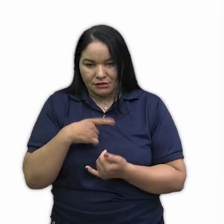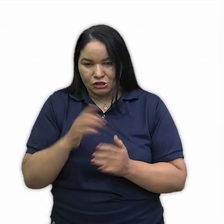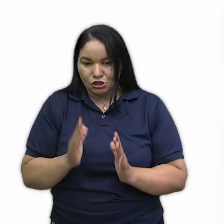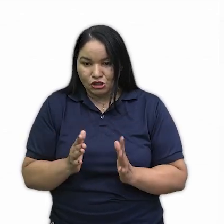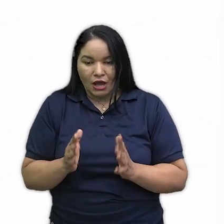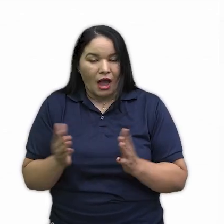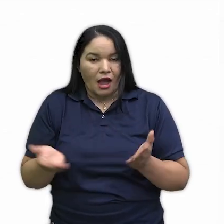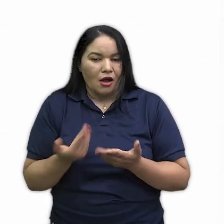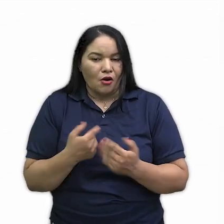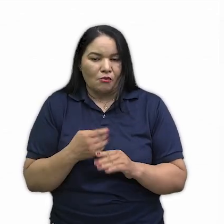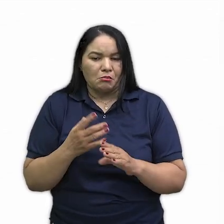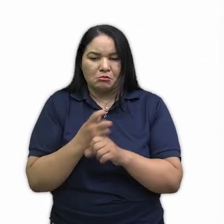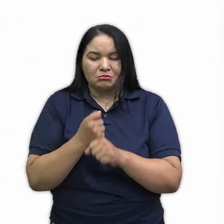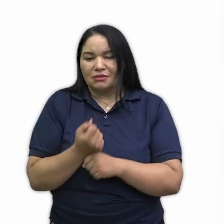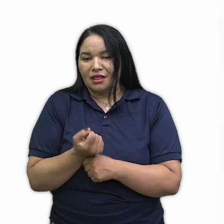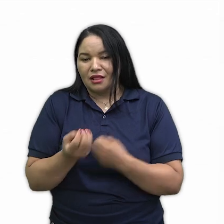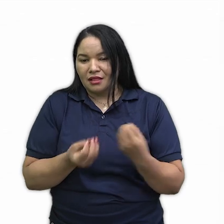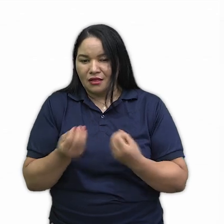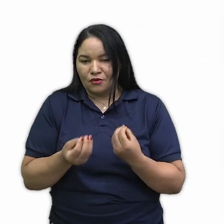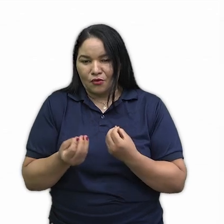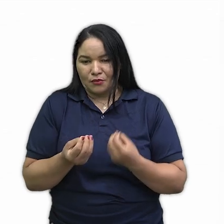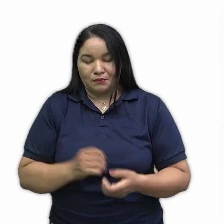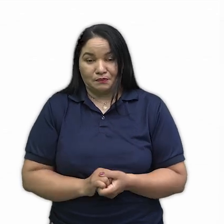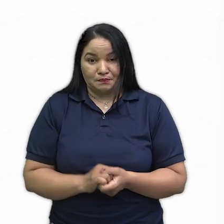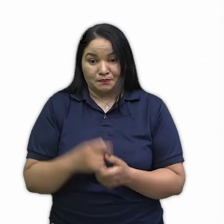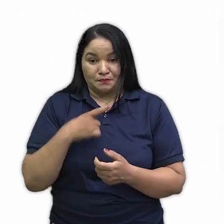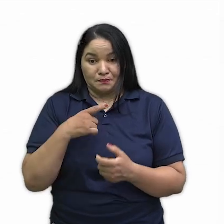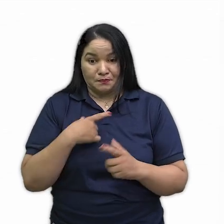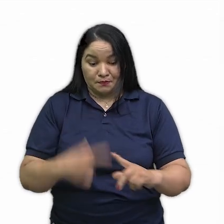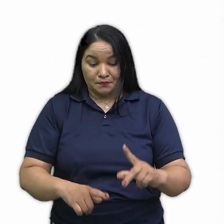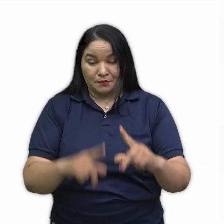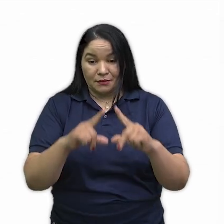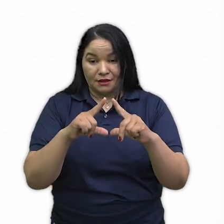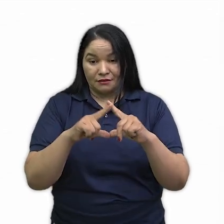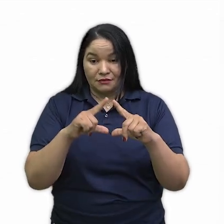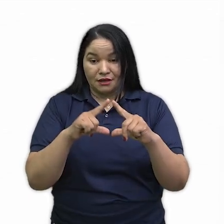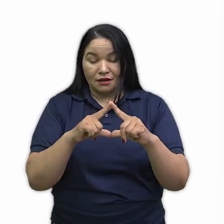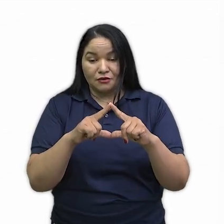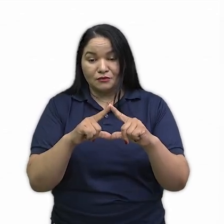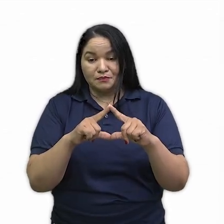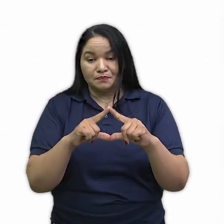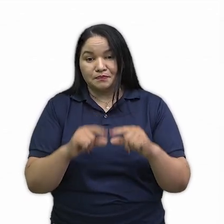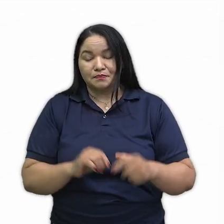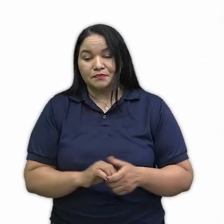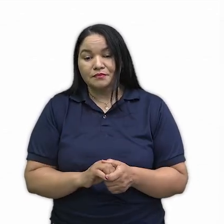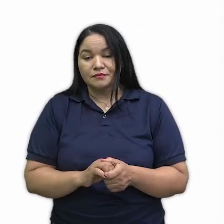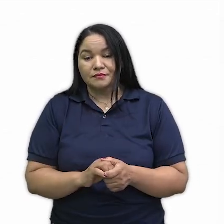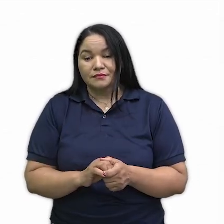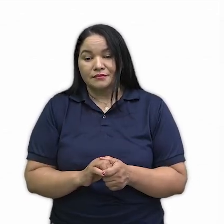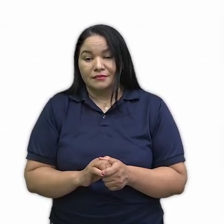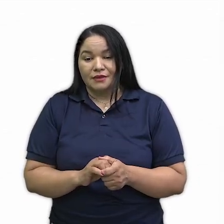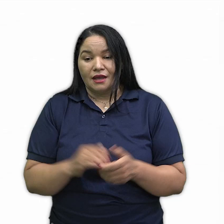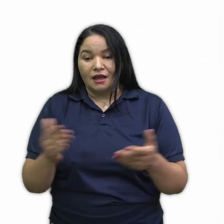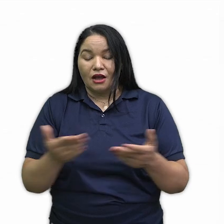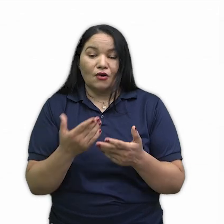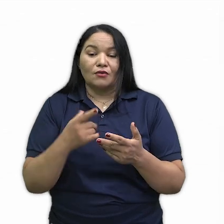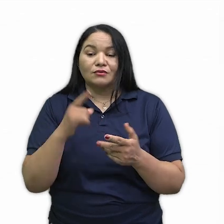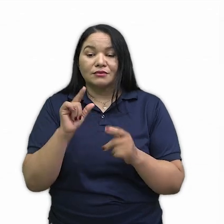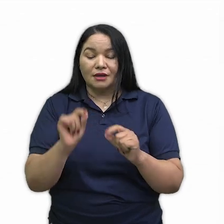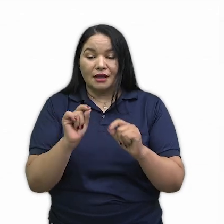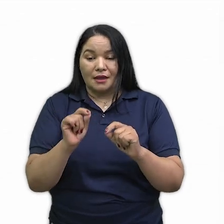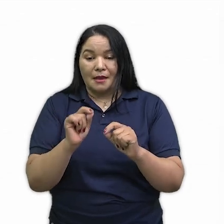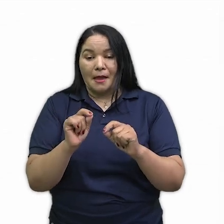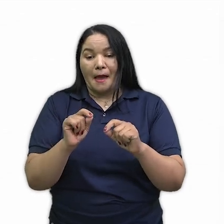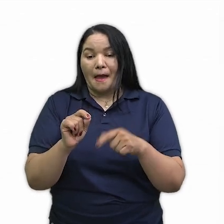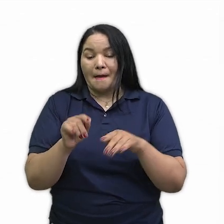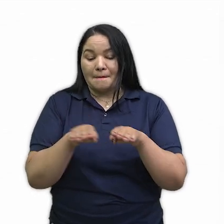informações para essa base. Eu tenho um triângulo. Esse triângulo, ele tem a